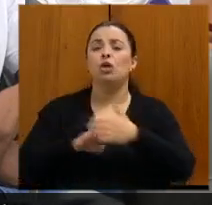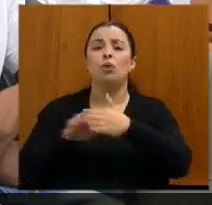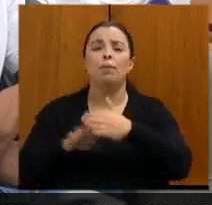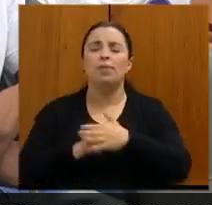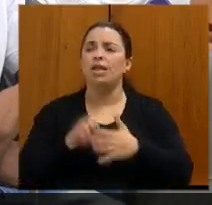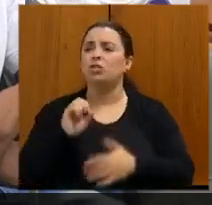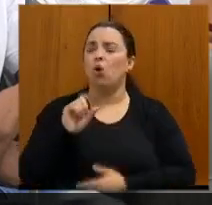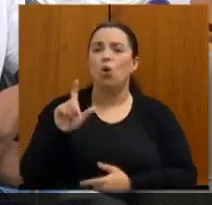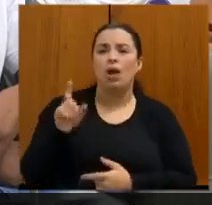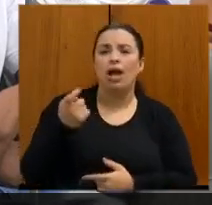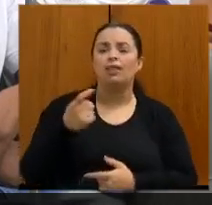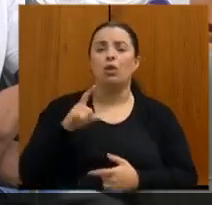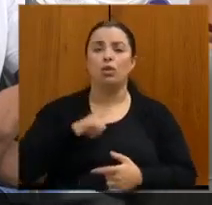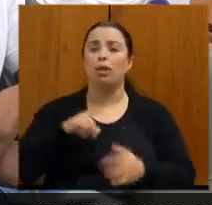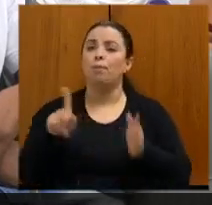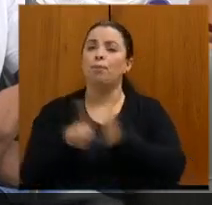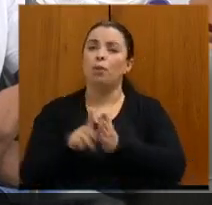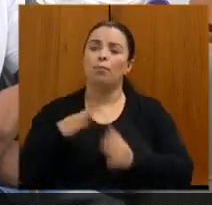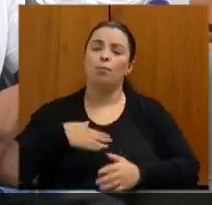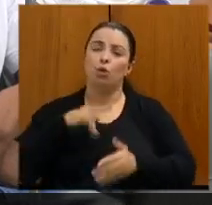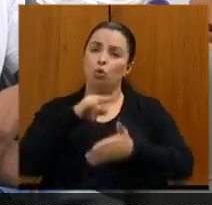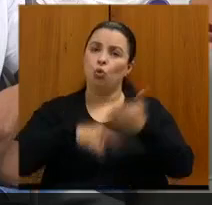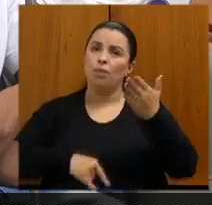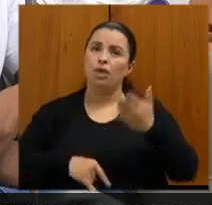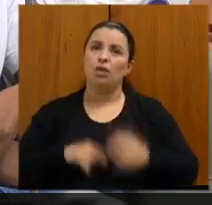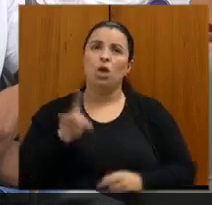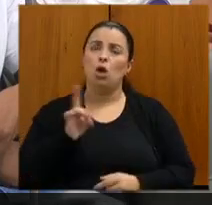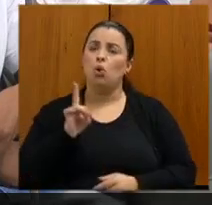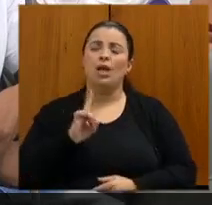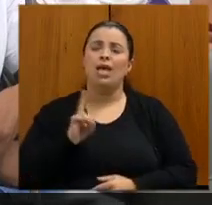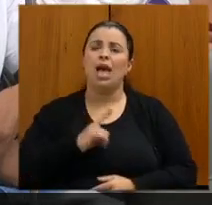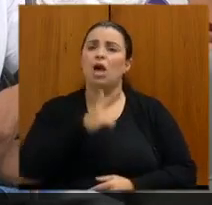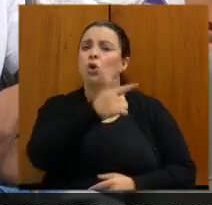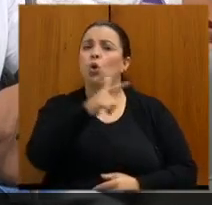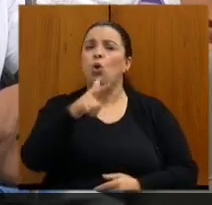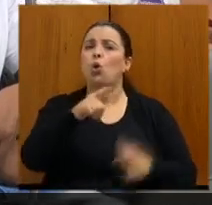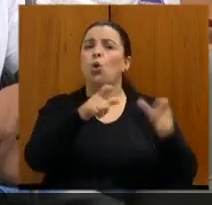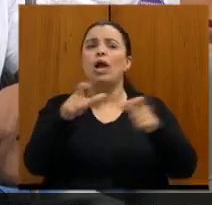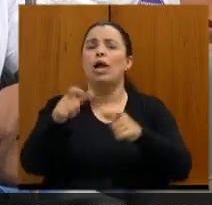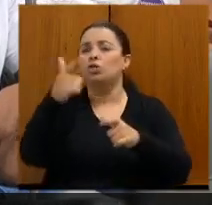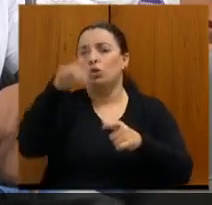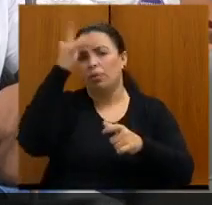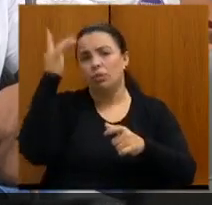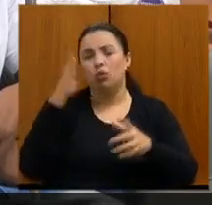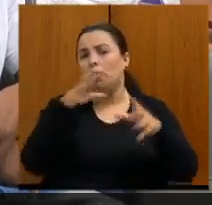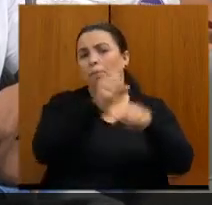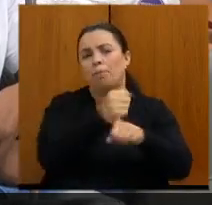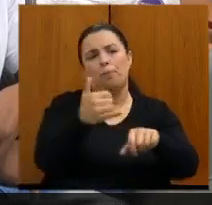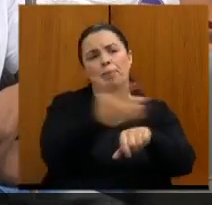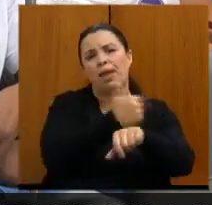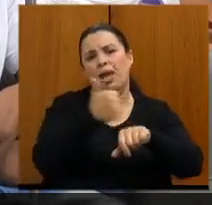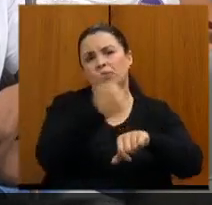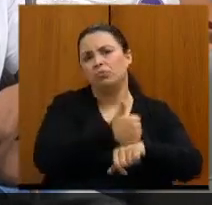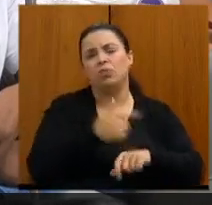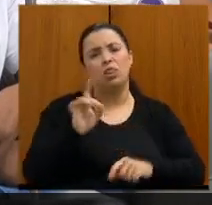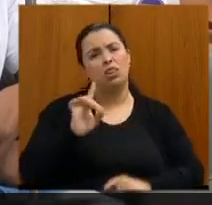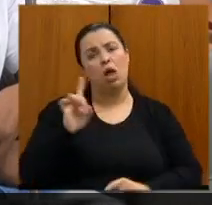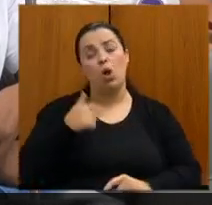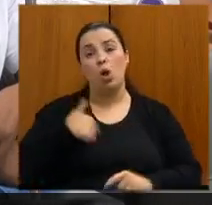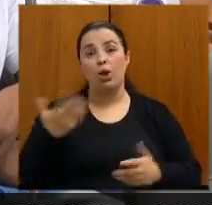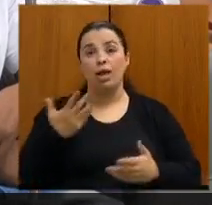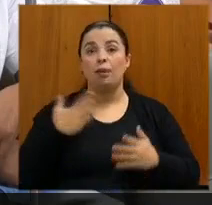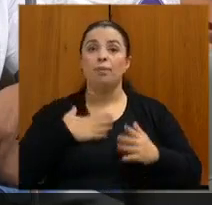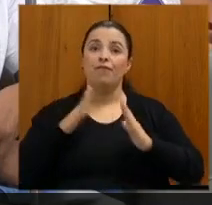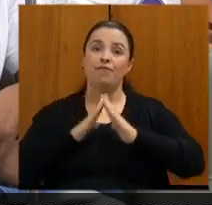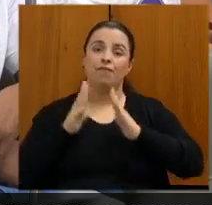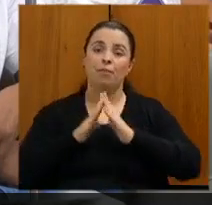tenho minha documentação eu não quero tomar lugar de seu ninguém eu só quero construir a minha família e